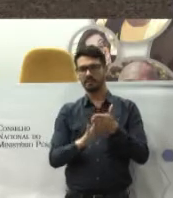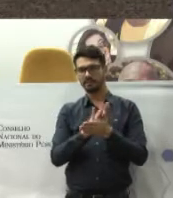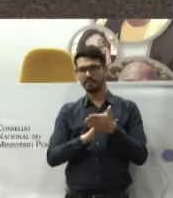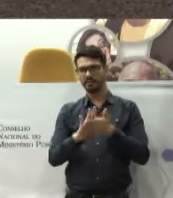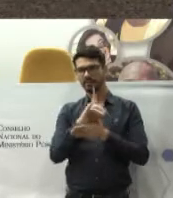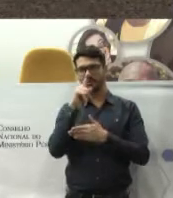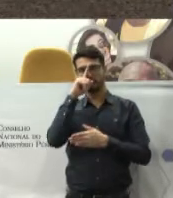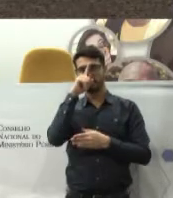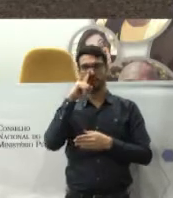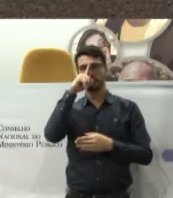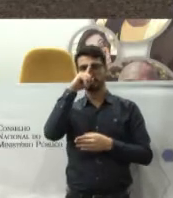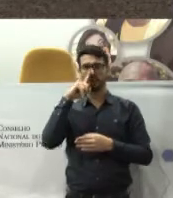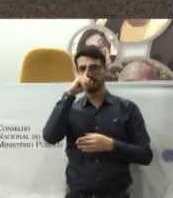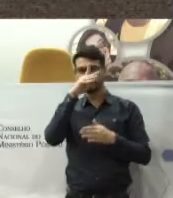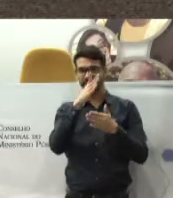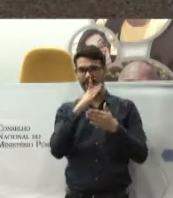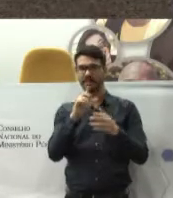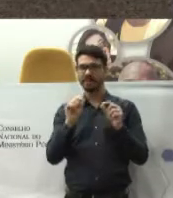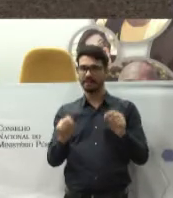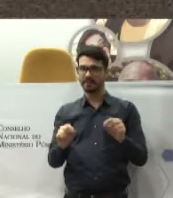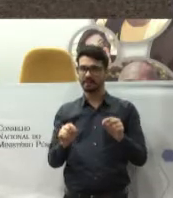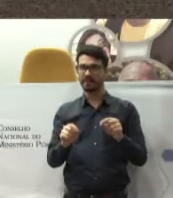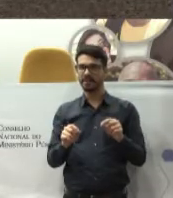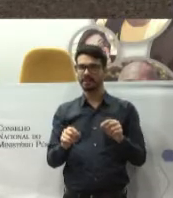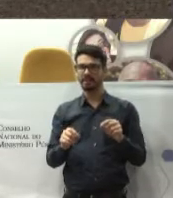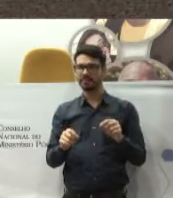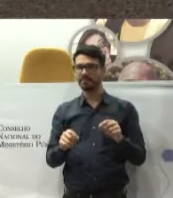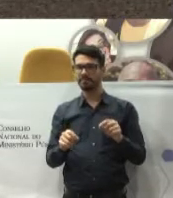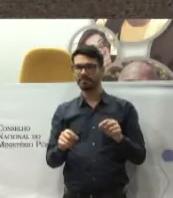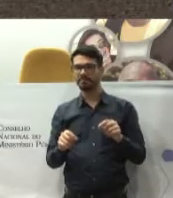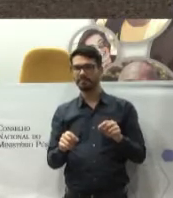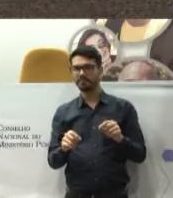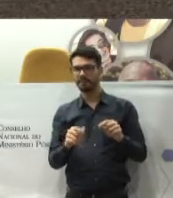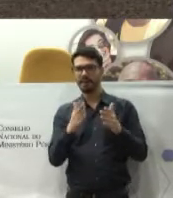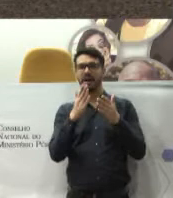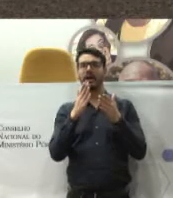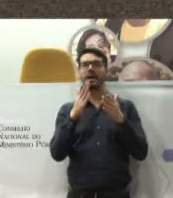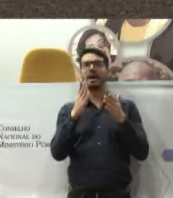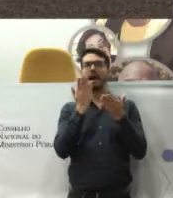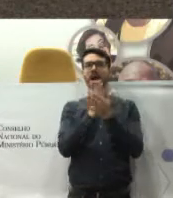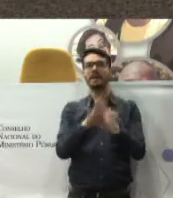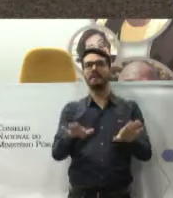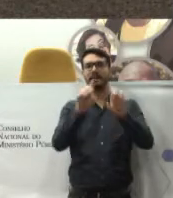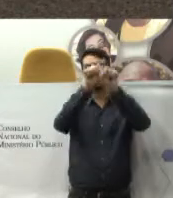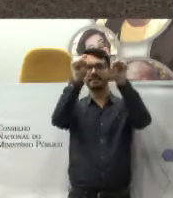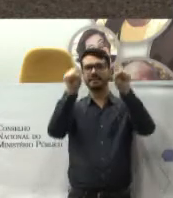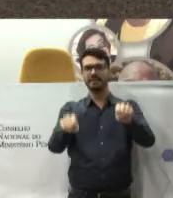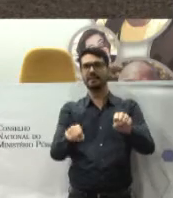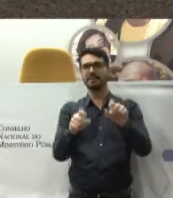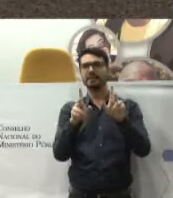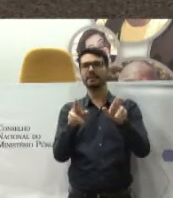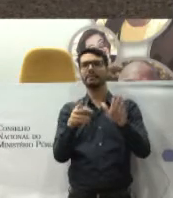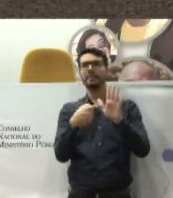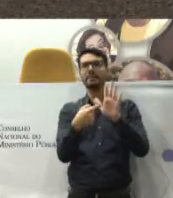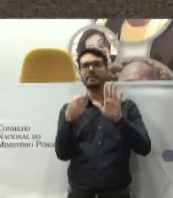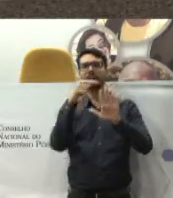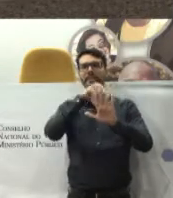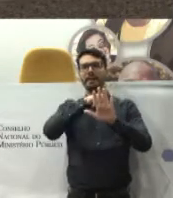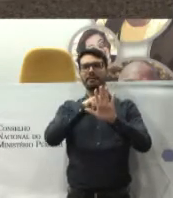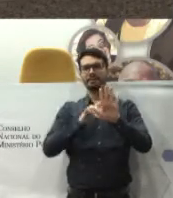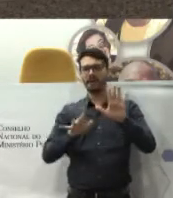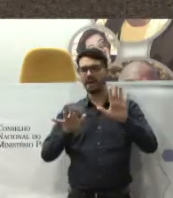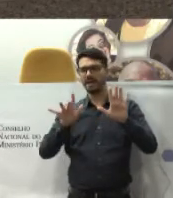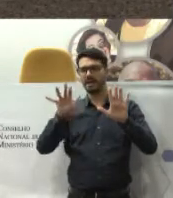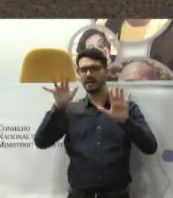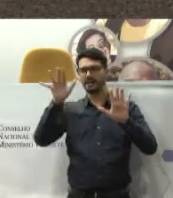risco de acabar com o sistema todo. Como a metáfora da teia de aranha. Você